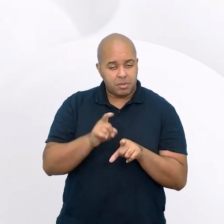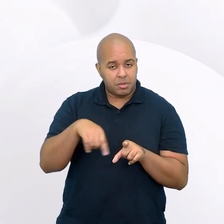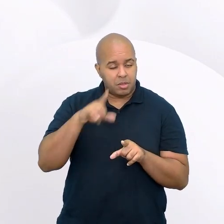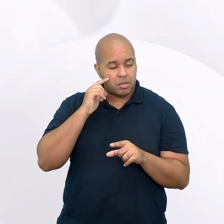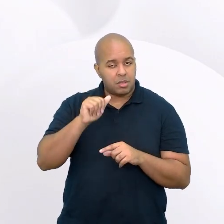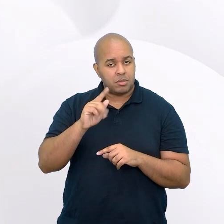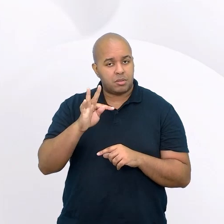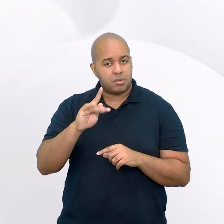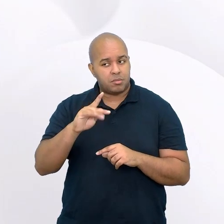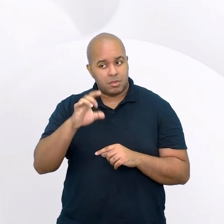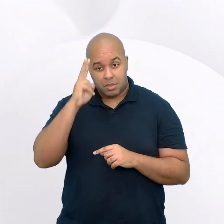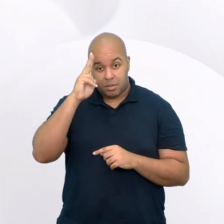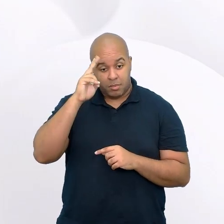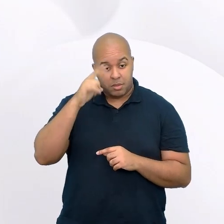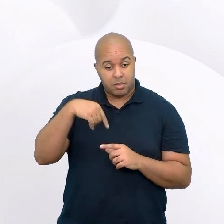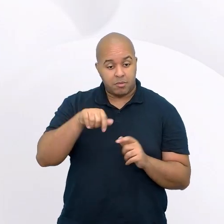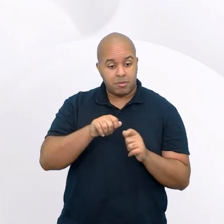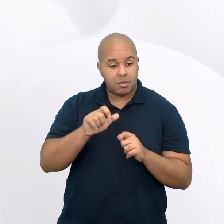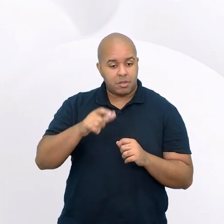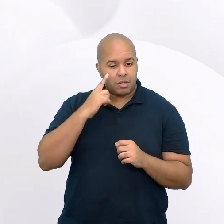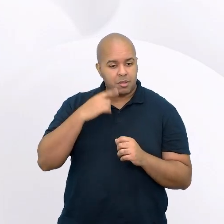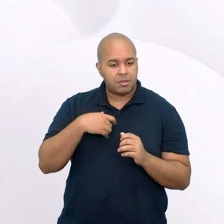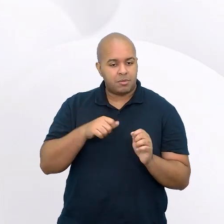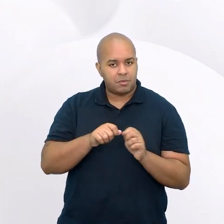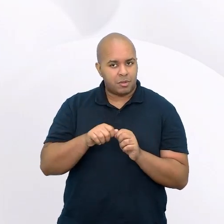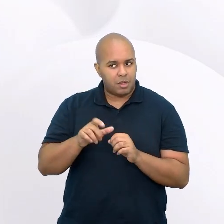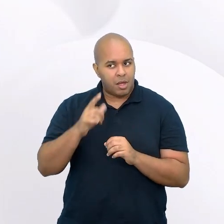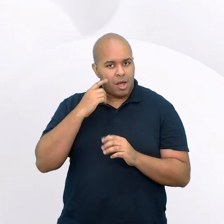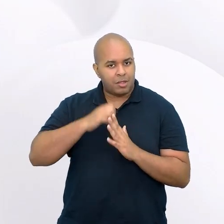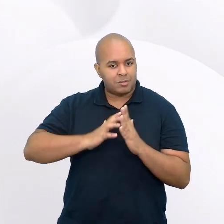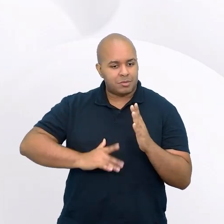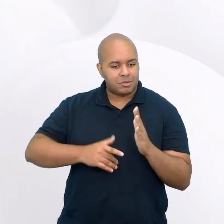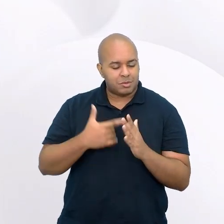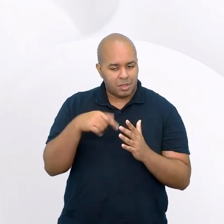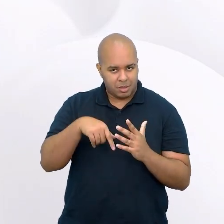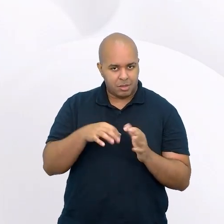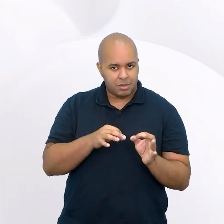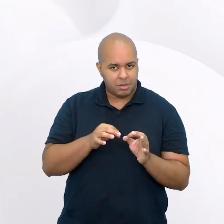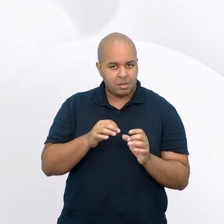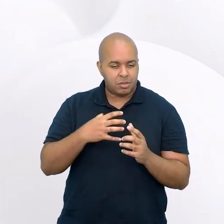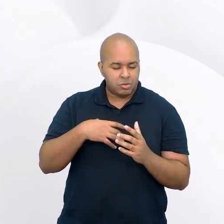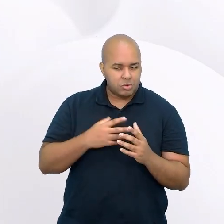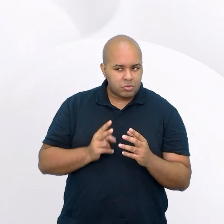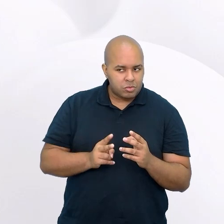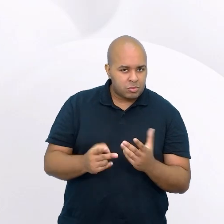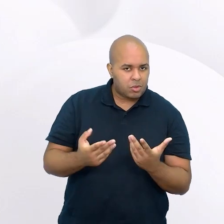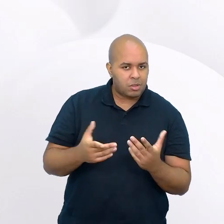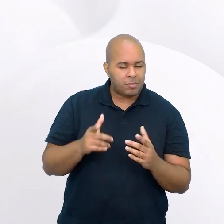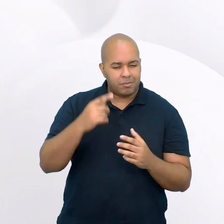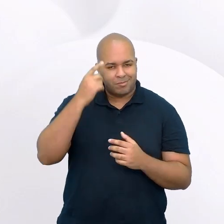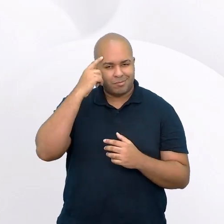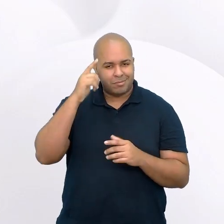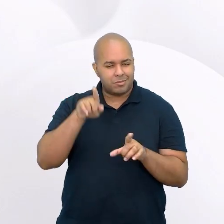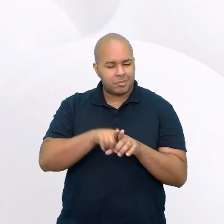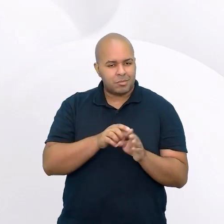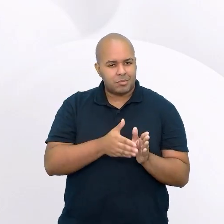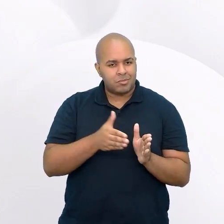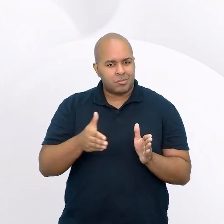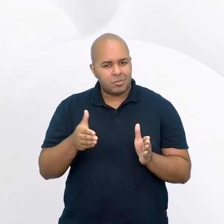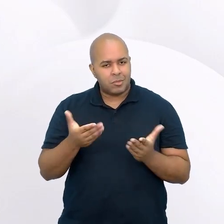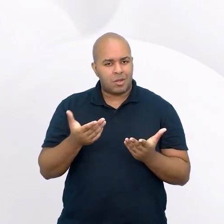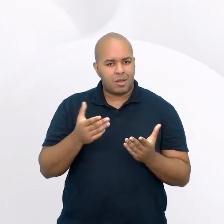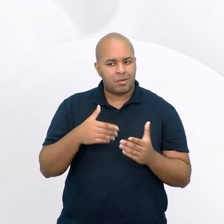nossas atpcs Lembrando que a gente faz a gente realiza as atividades aqui em continuidade né pensando em Um percurso